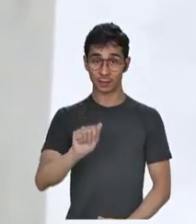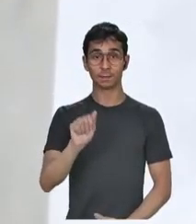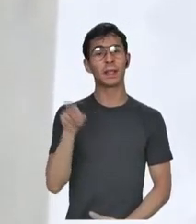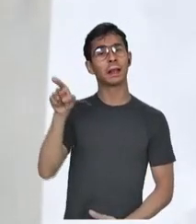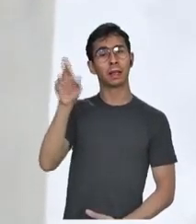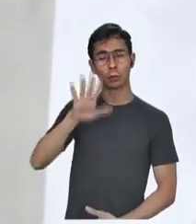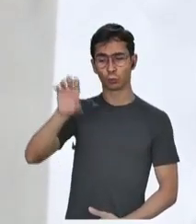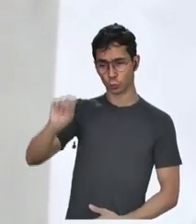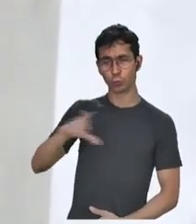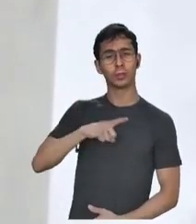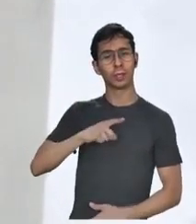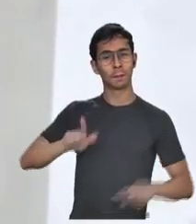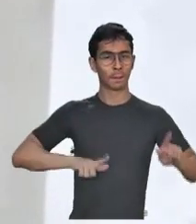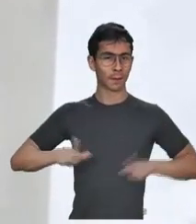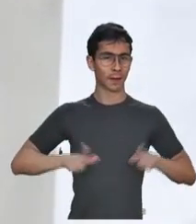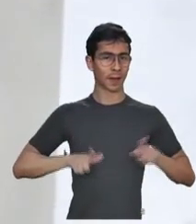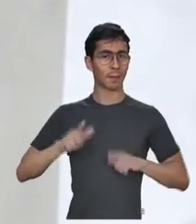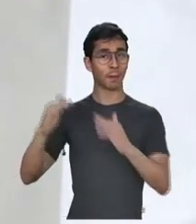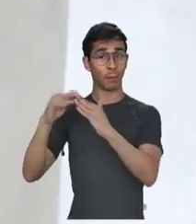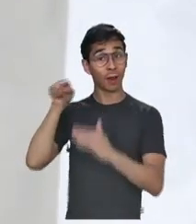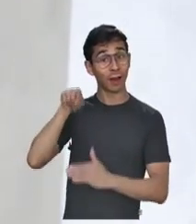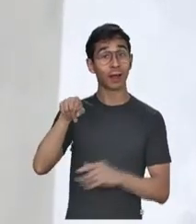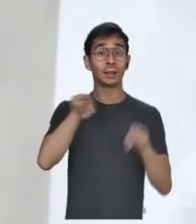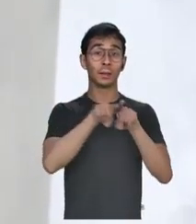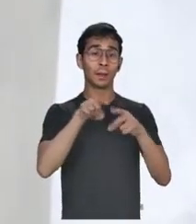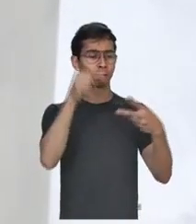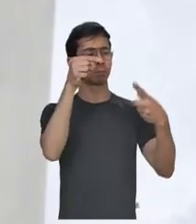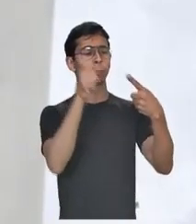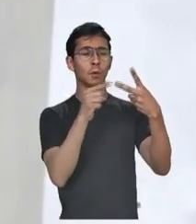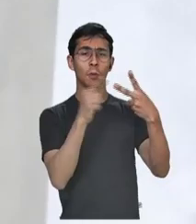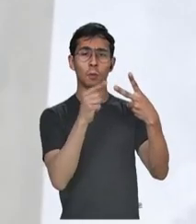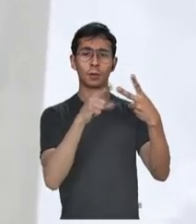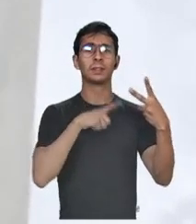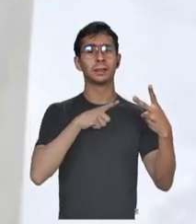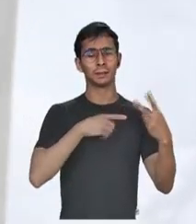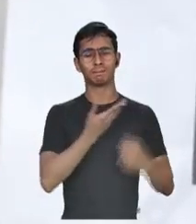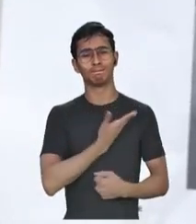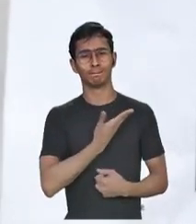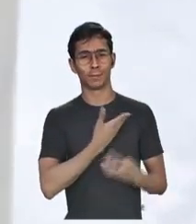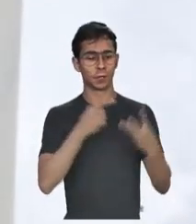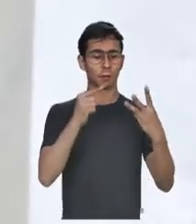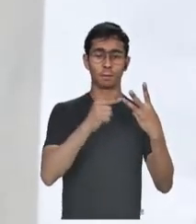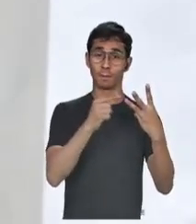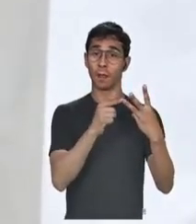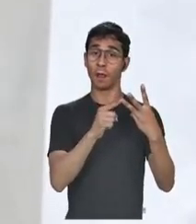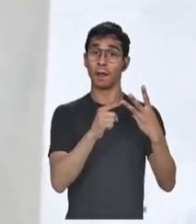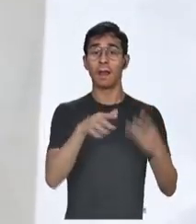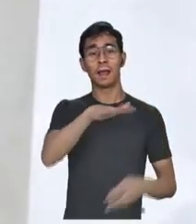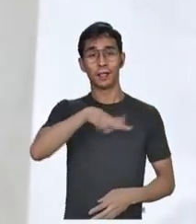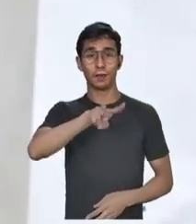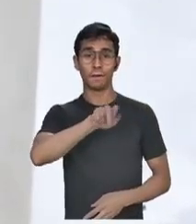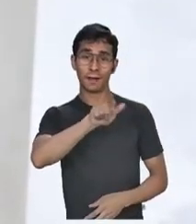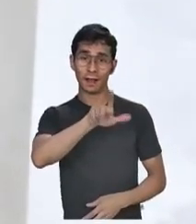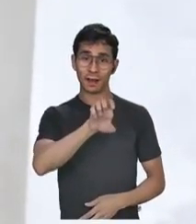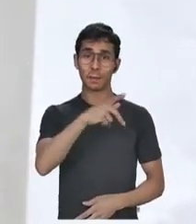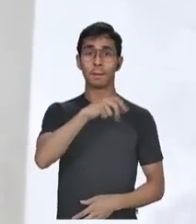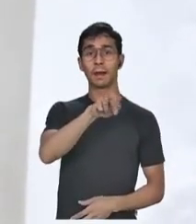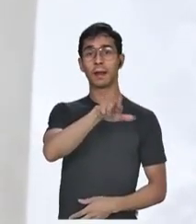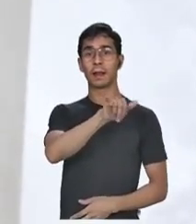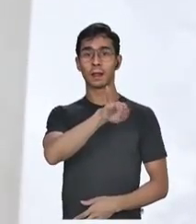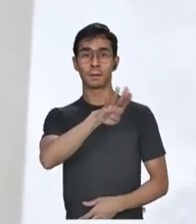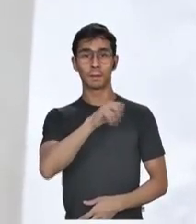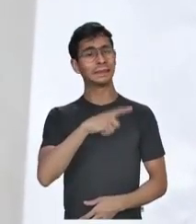lá salesópolis também do 17 silveiras lá no vale do paraíba uma cidade do meu amigo luís